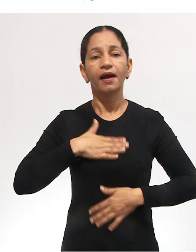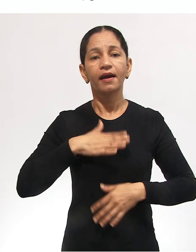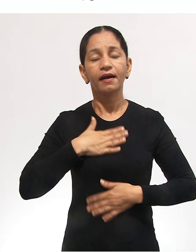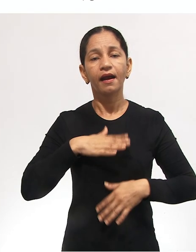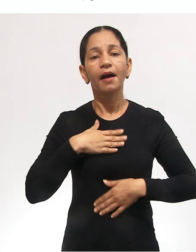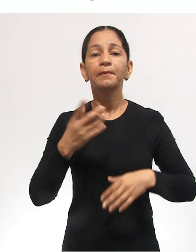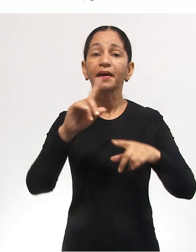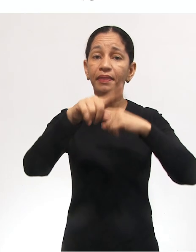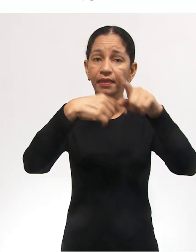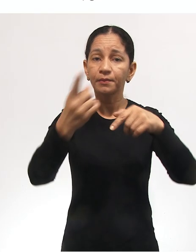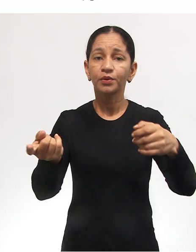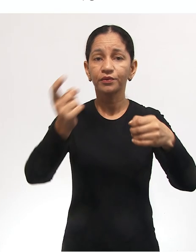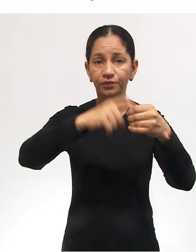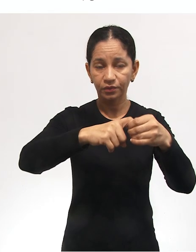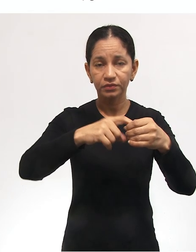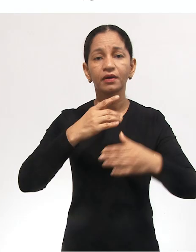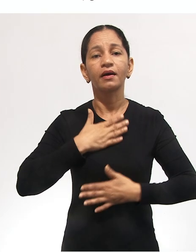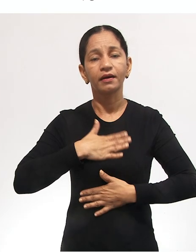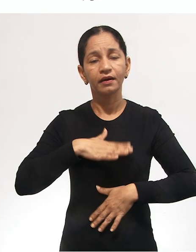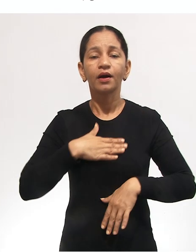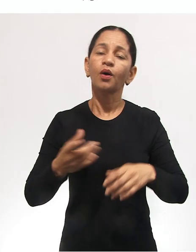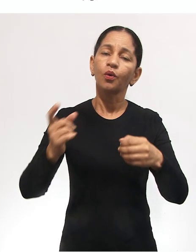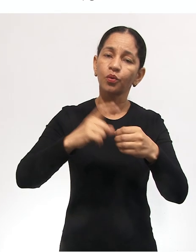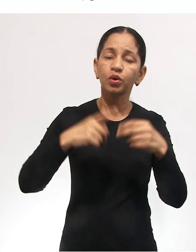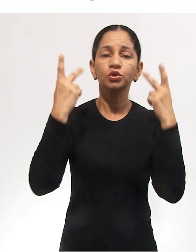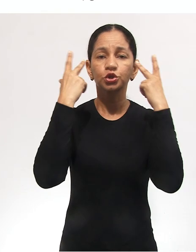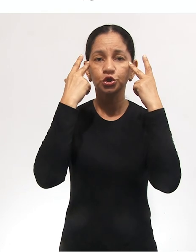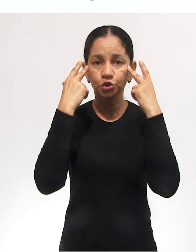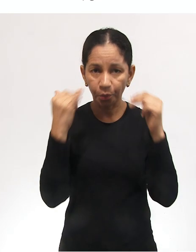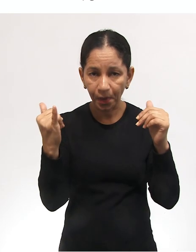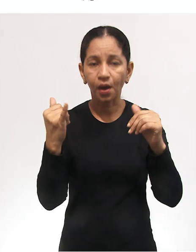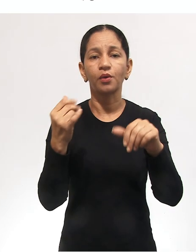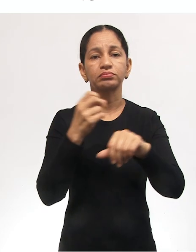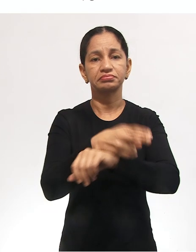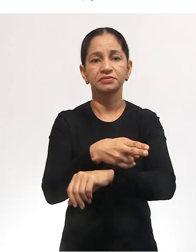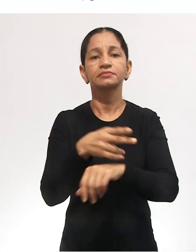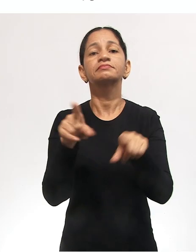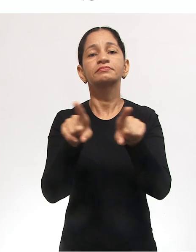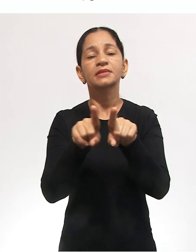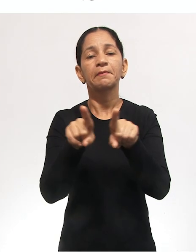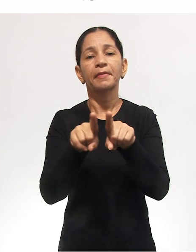podemos ter com essas posturas inadequadas, né? Com